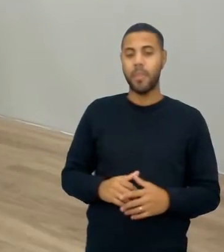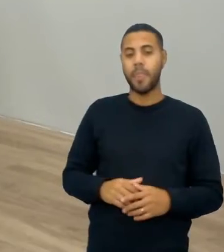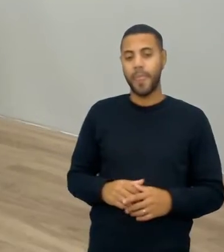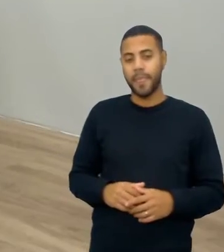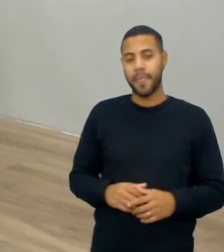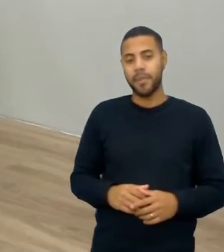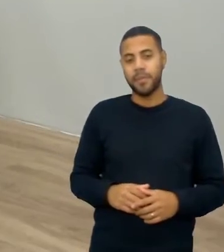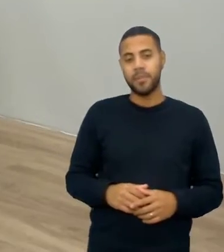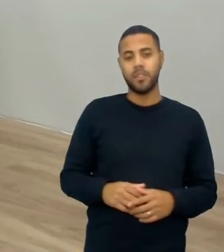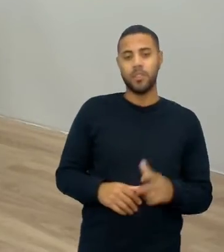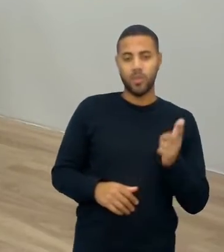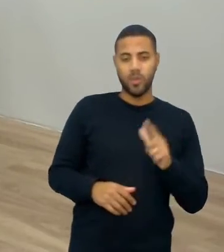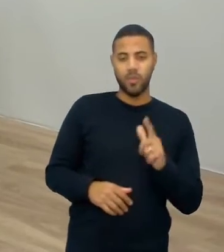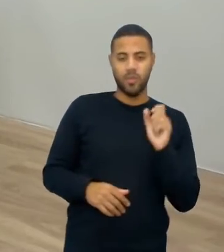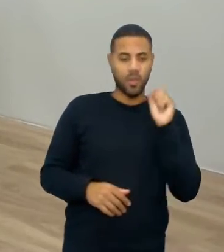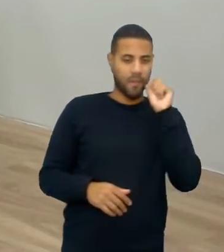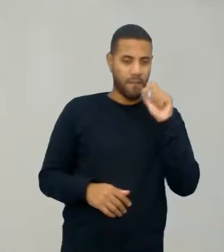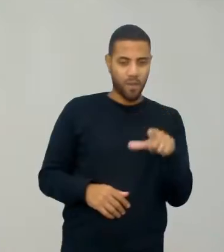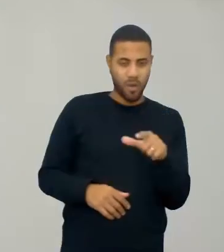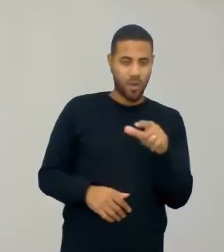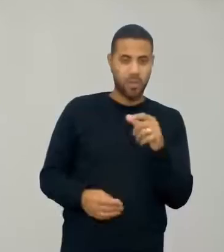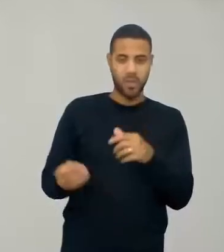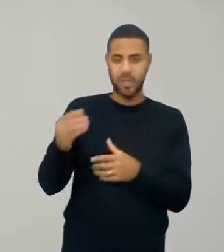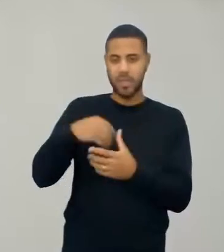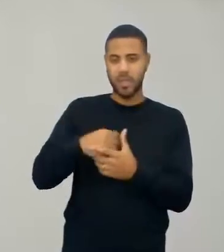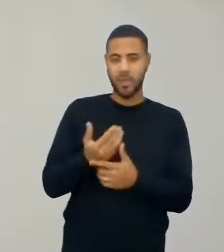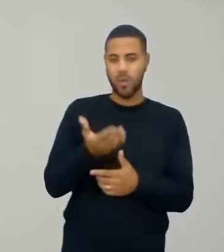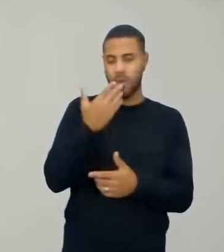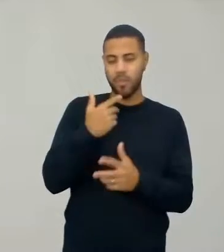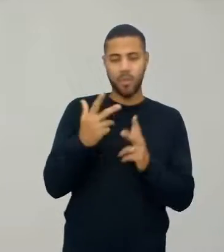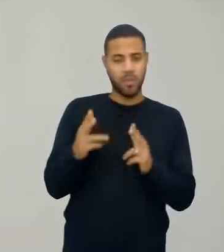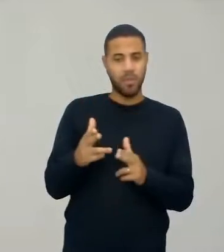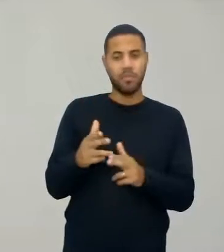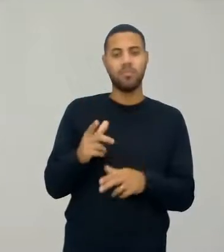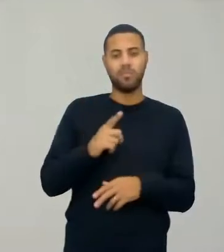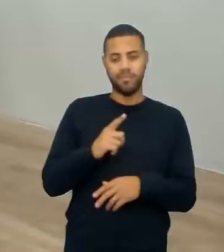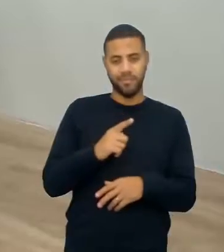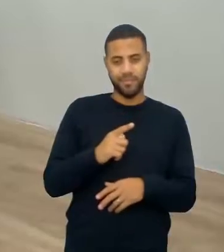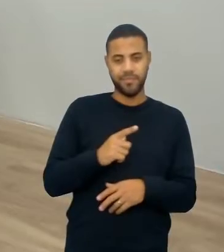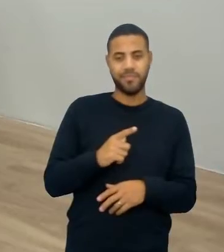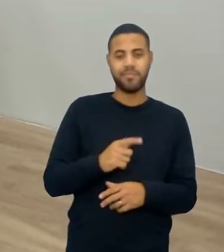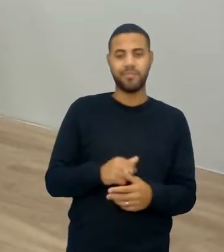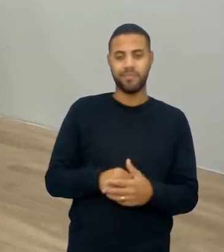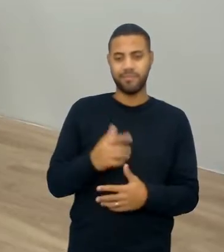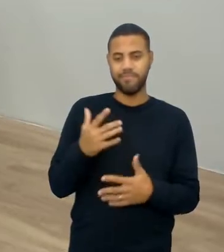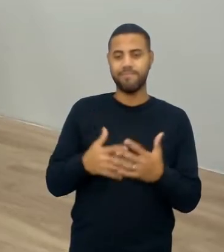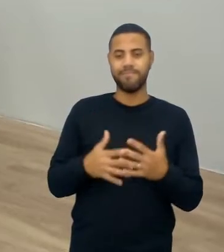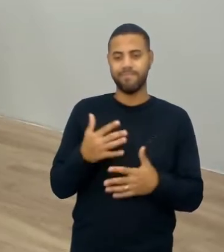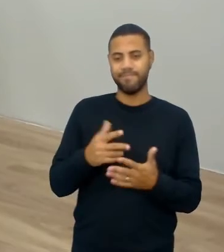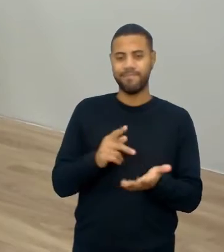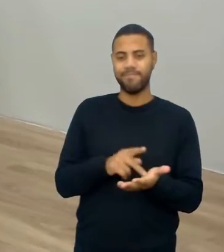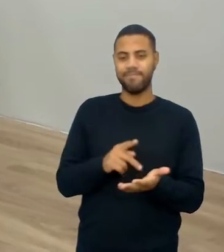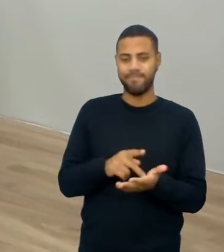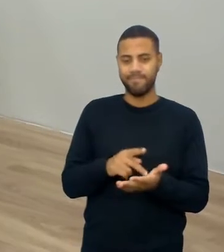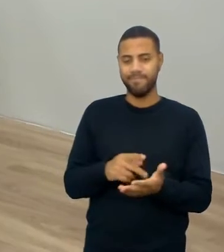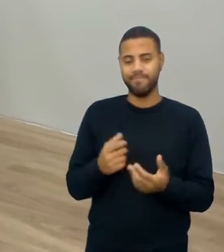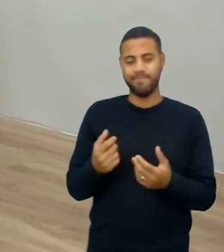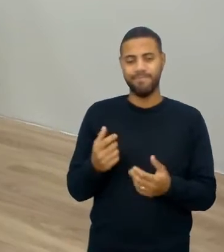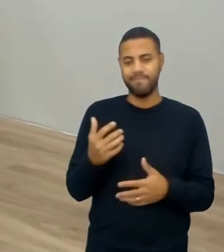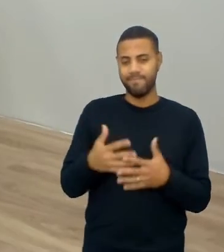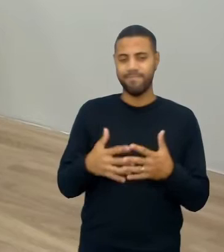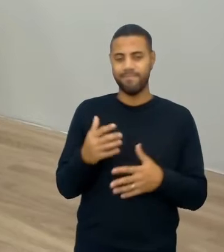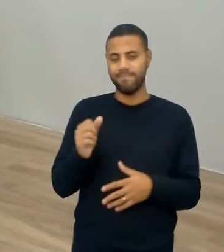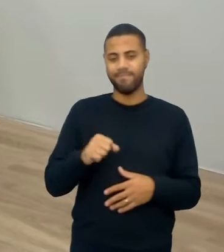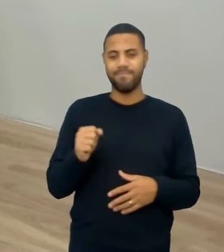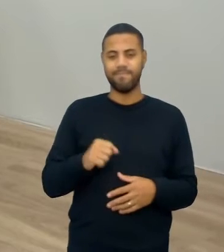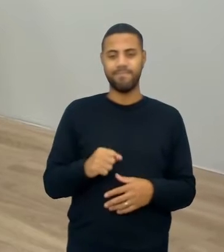consumir de volta todos aqueles hormônios, aqueles medicamentos? Acho que sim, né, professora? Em algum momento isso daí vai pesar, né?